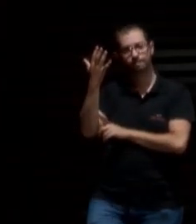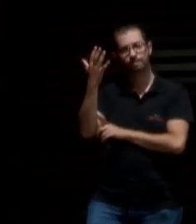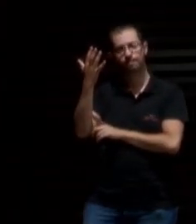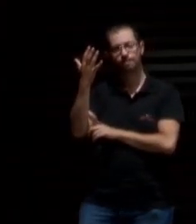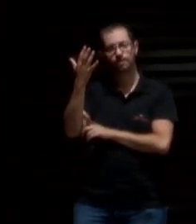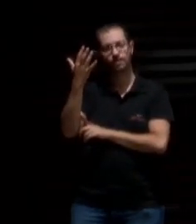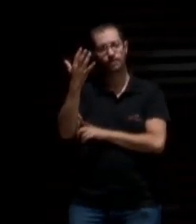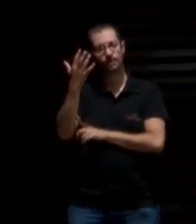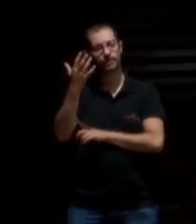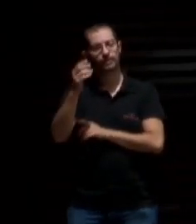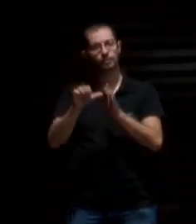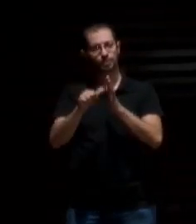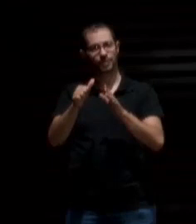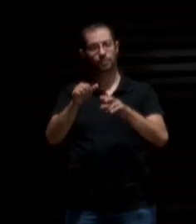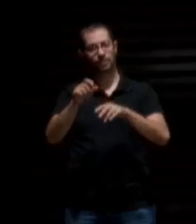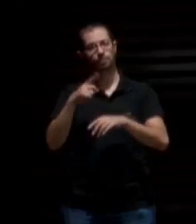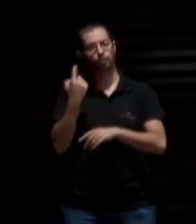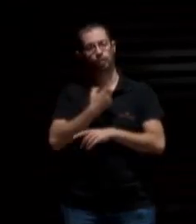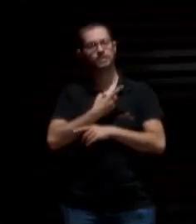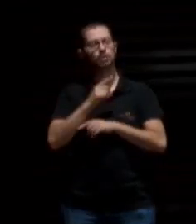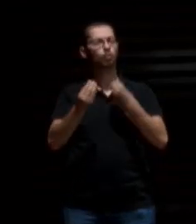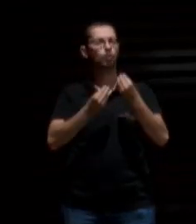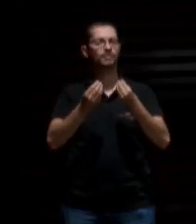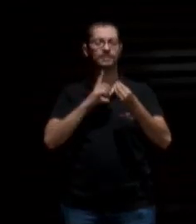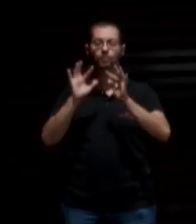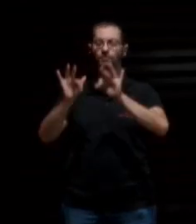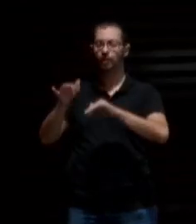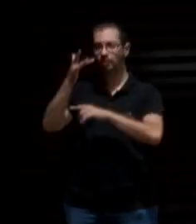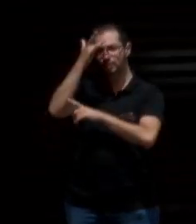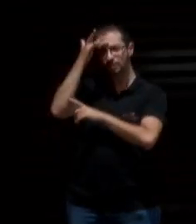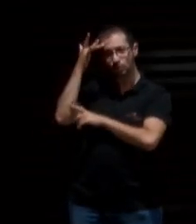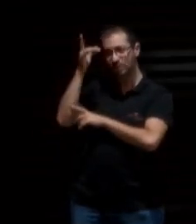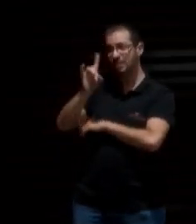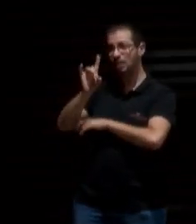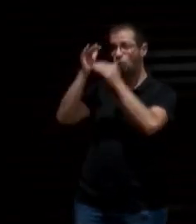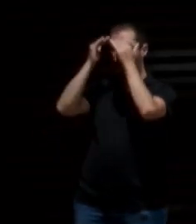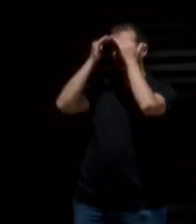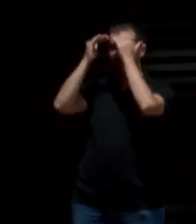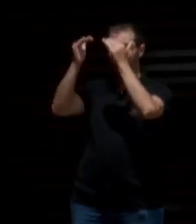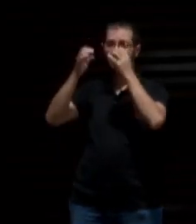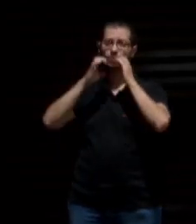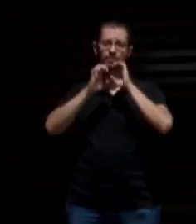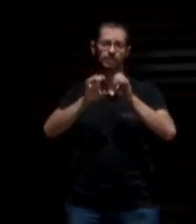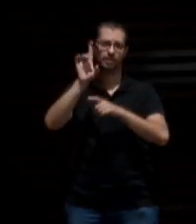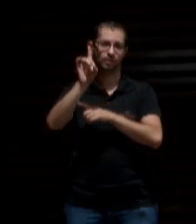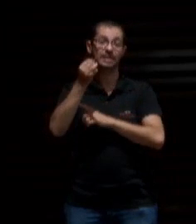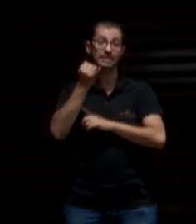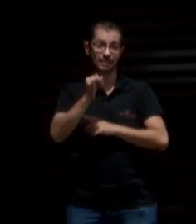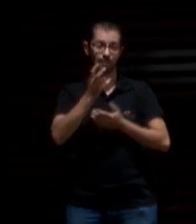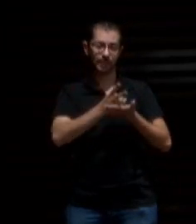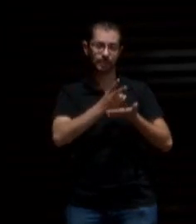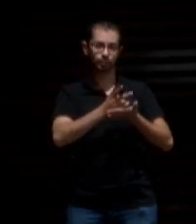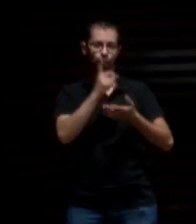fim daqueles que não obedecem ao Evangelho de Deus? E se é com dificuldade que o justo é salvo,